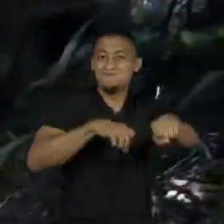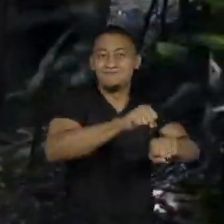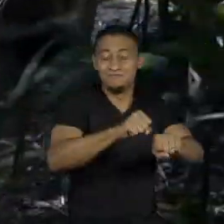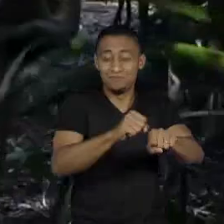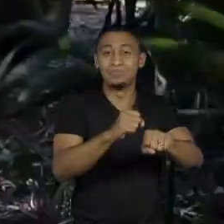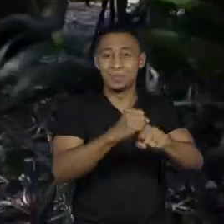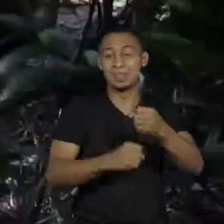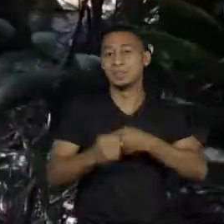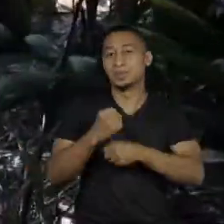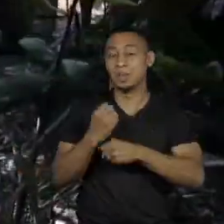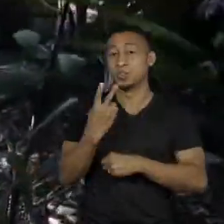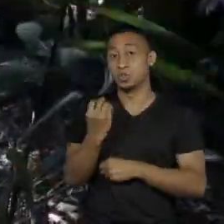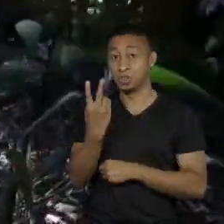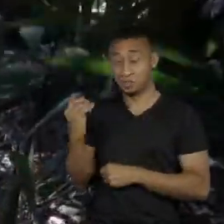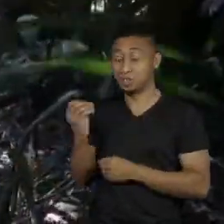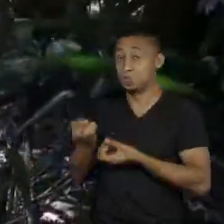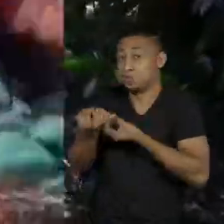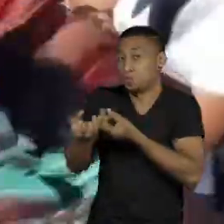2020.